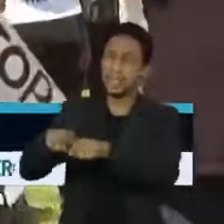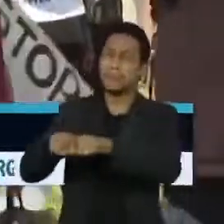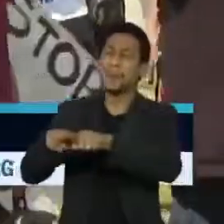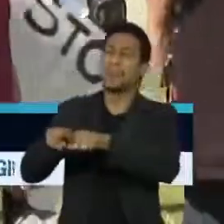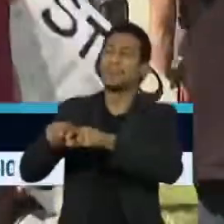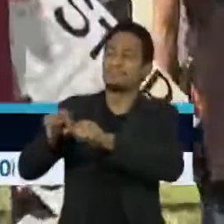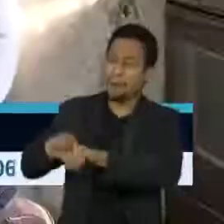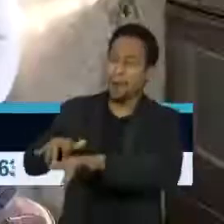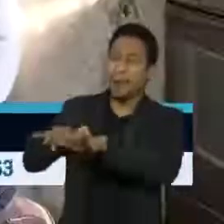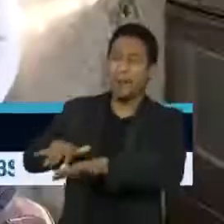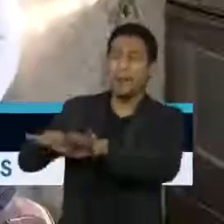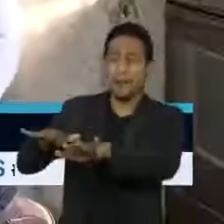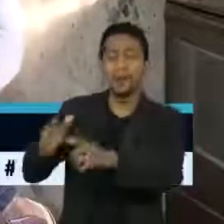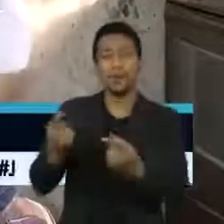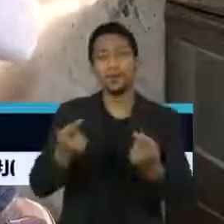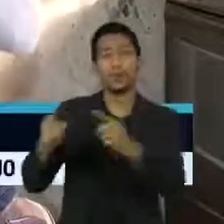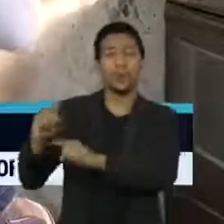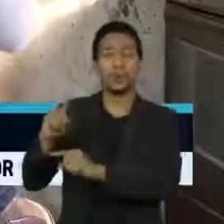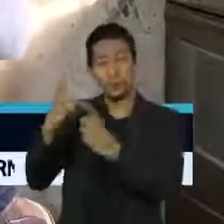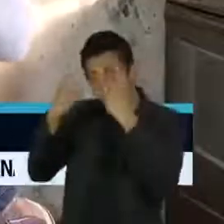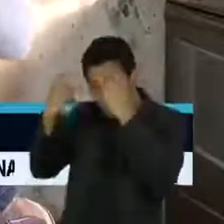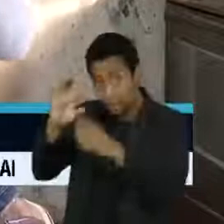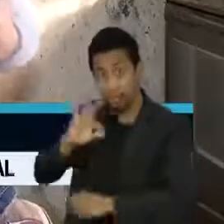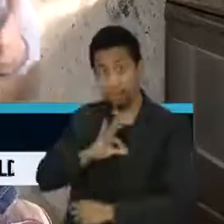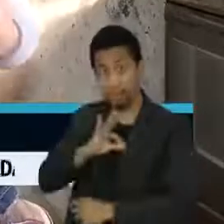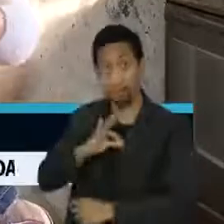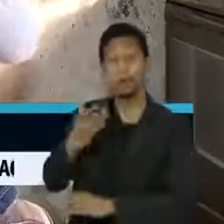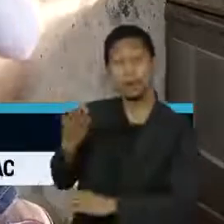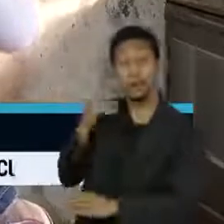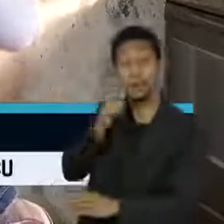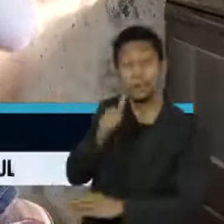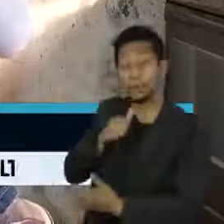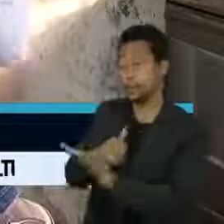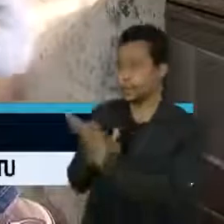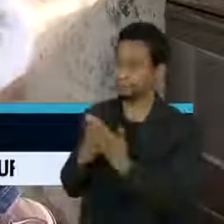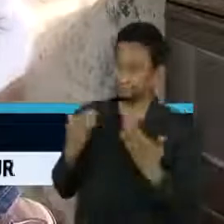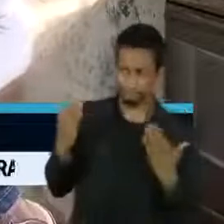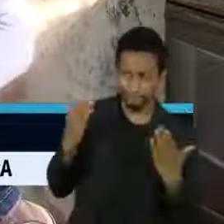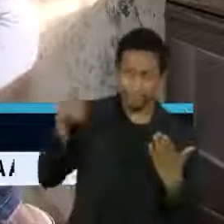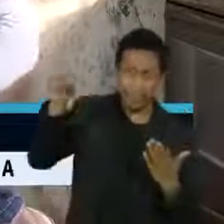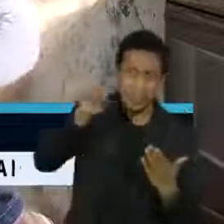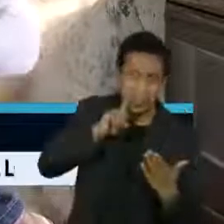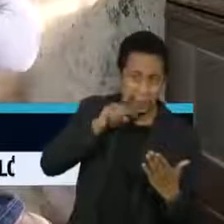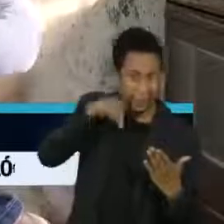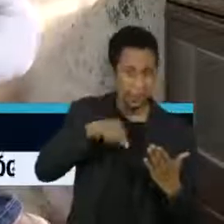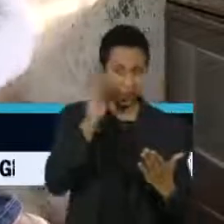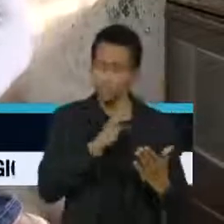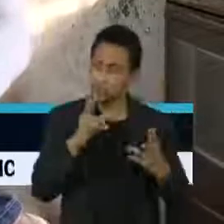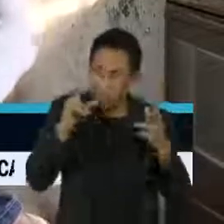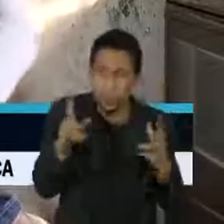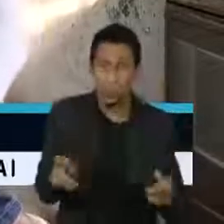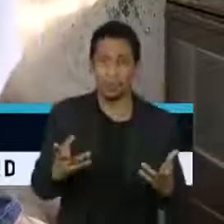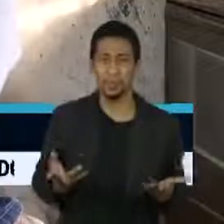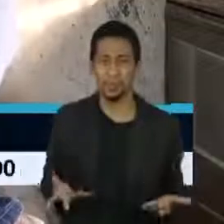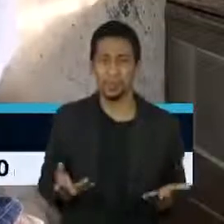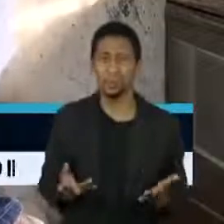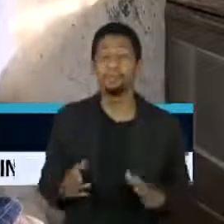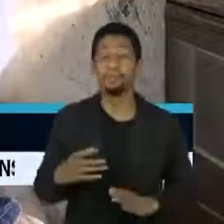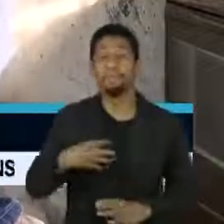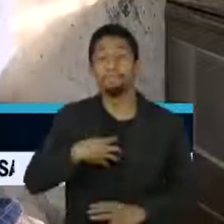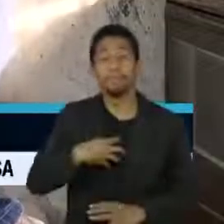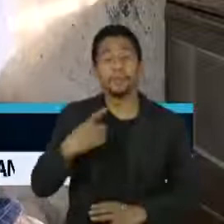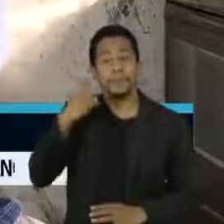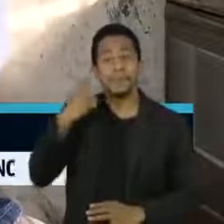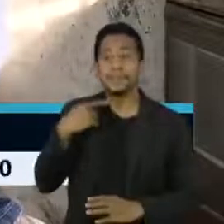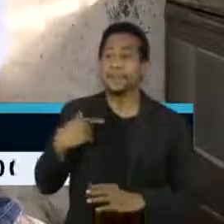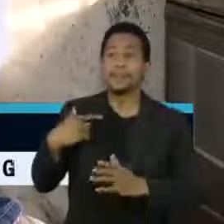contra a violência policial. A própria vítima, na época, viu semelhanças entre as agressões. Não, eu pensei que, a minha